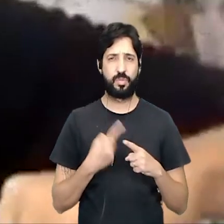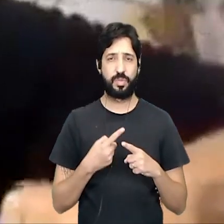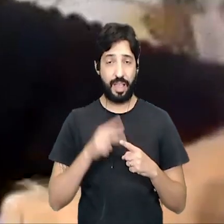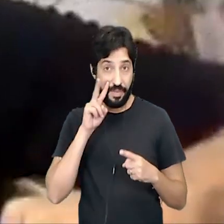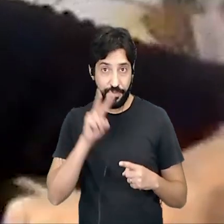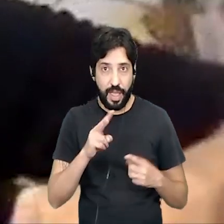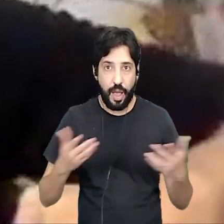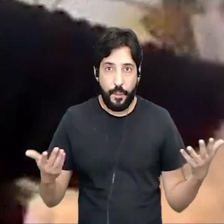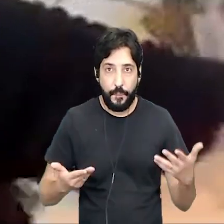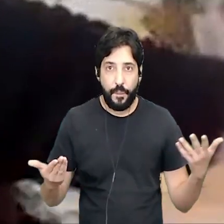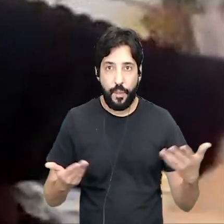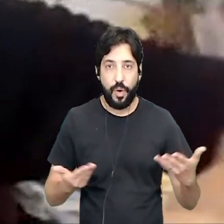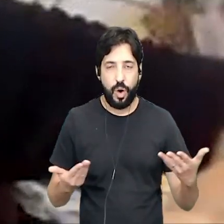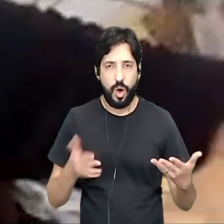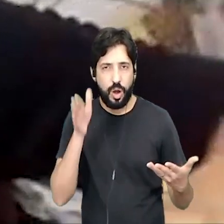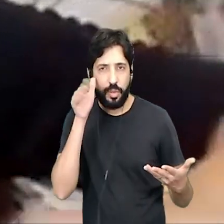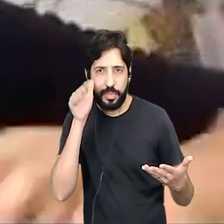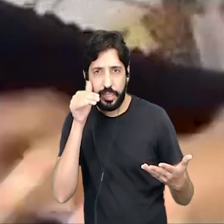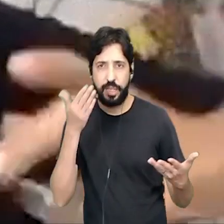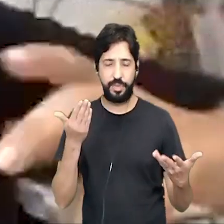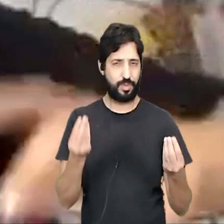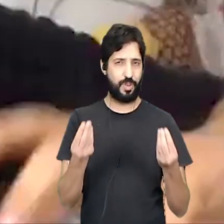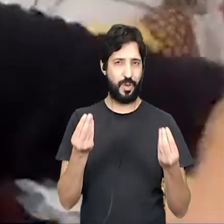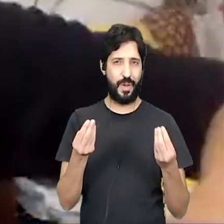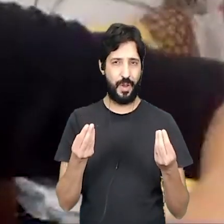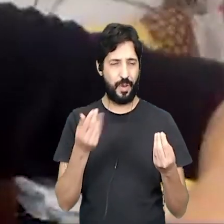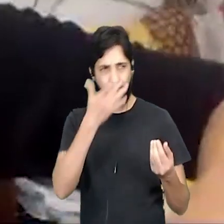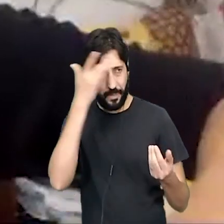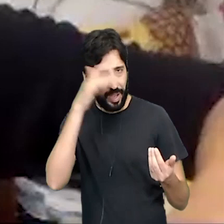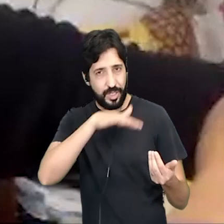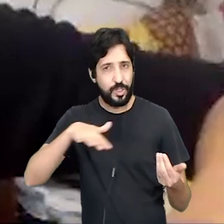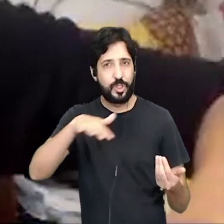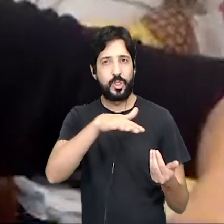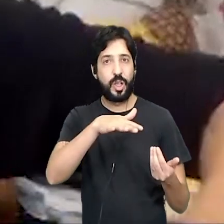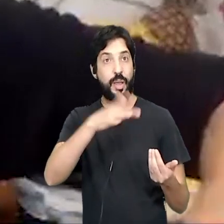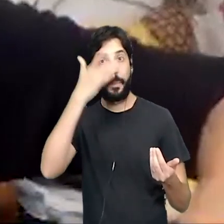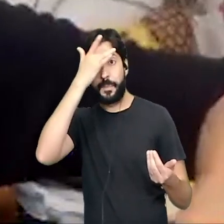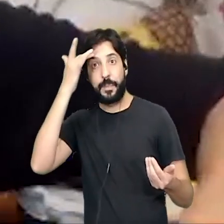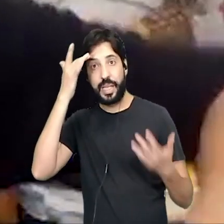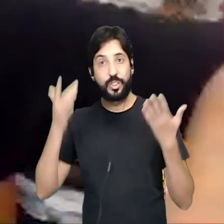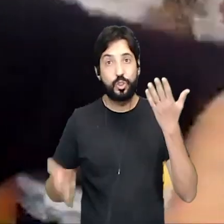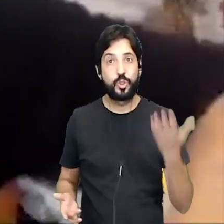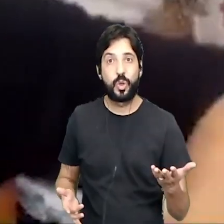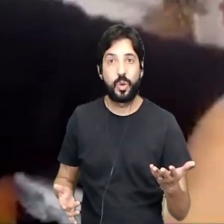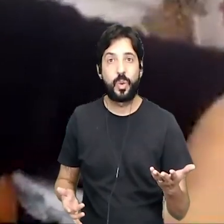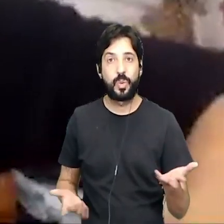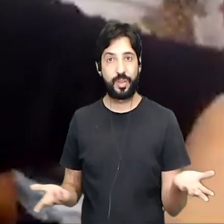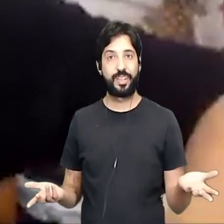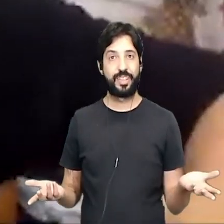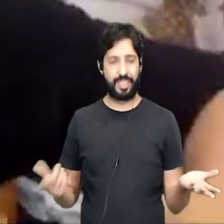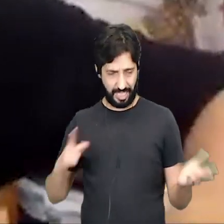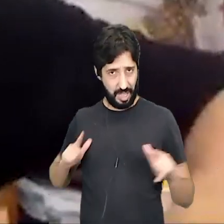E eu acho muito lindo isso, porque ver hoje, assim, mais, né, observando, poxa, cara, olha essas pessoas, né?